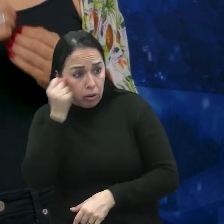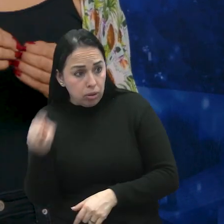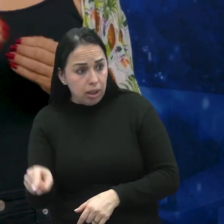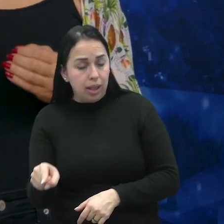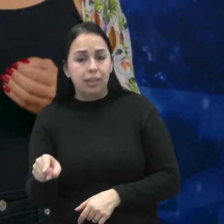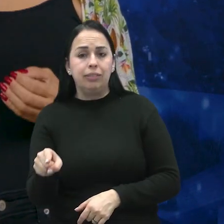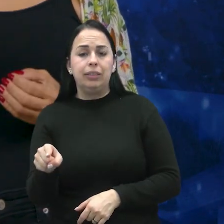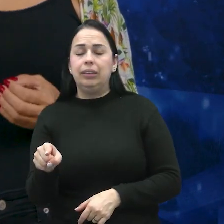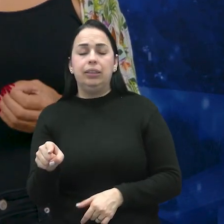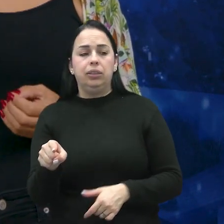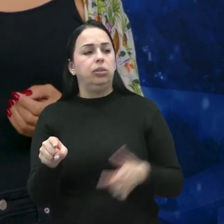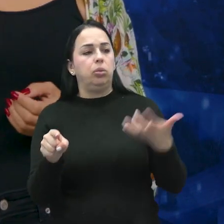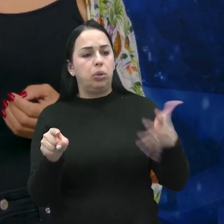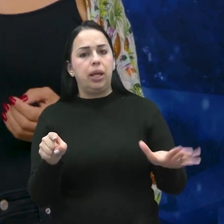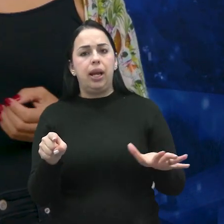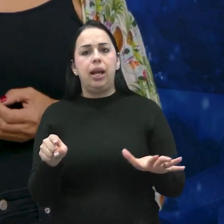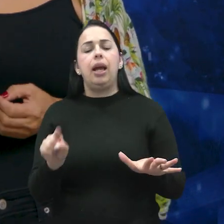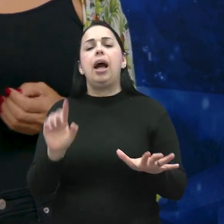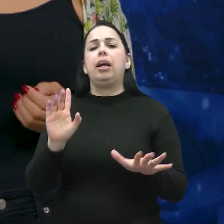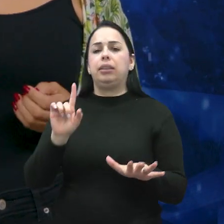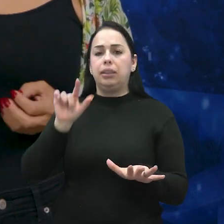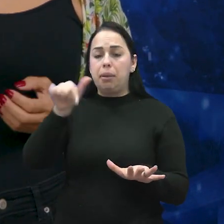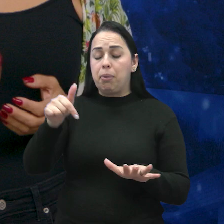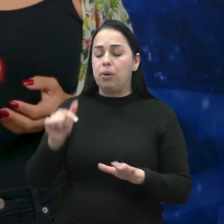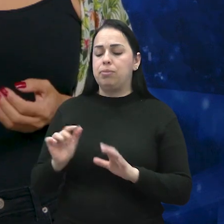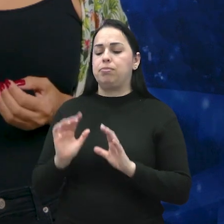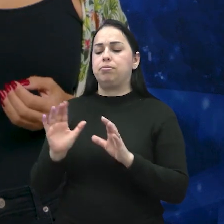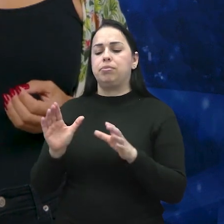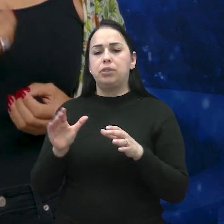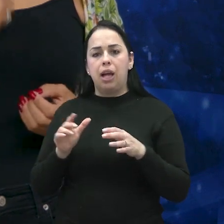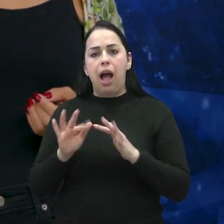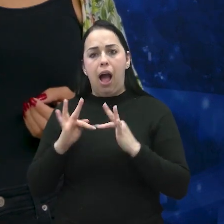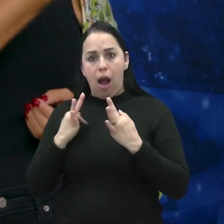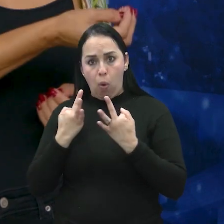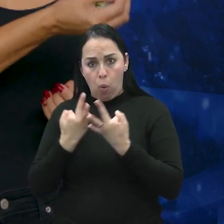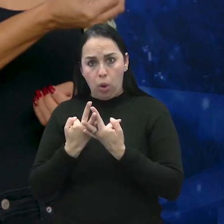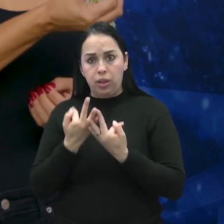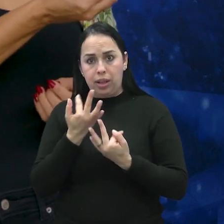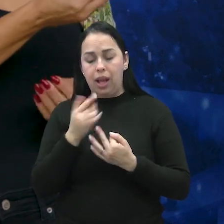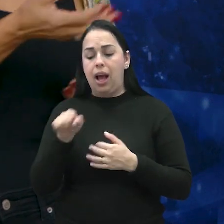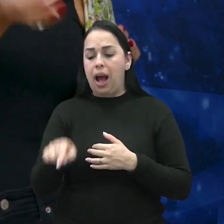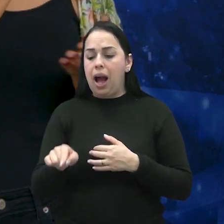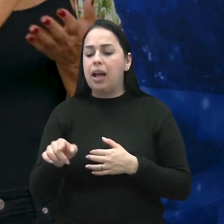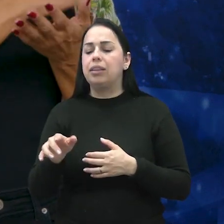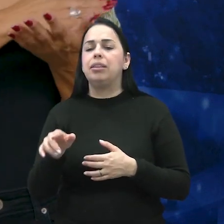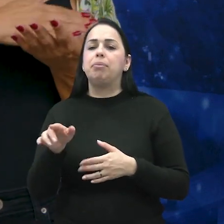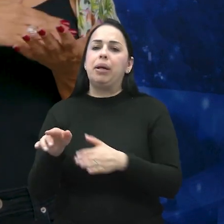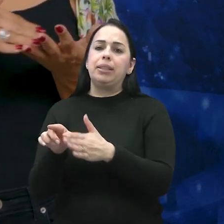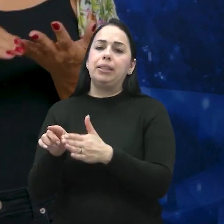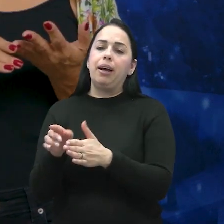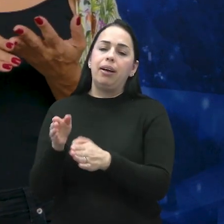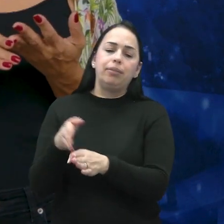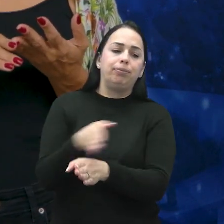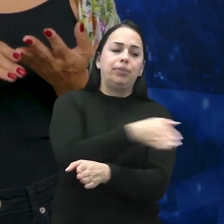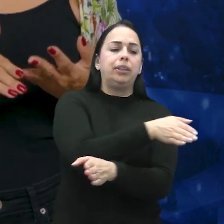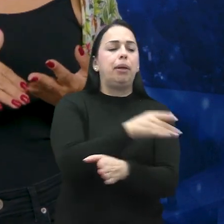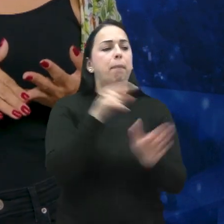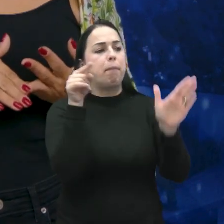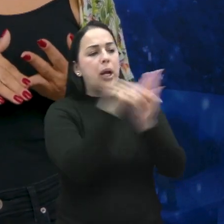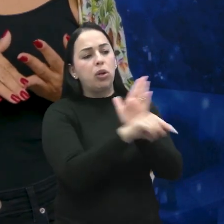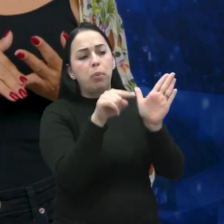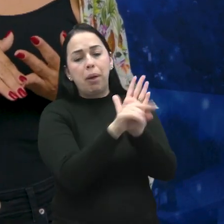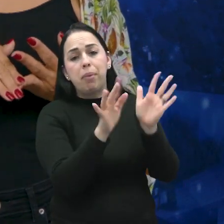essa criança encontra-se num acolhimento institucional habilitada para ser adotada, ela já passou por todas